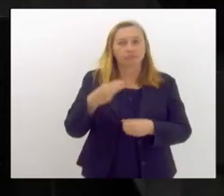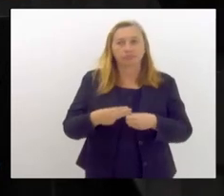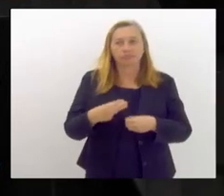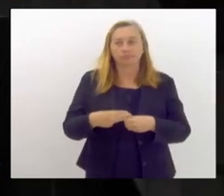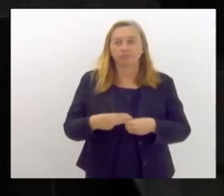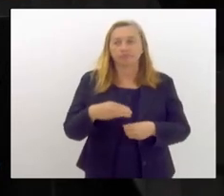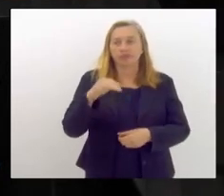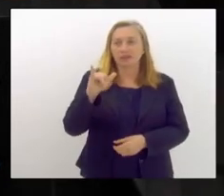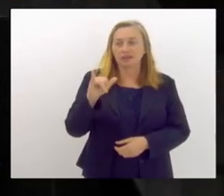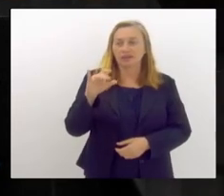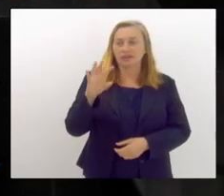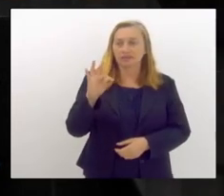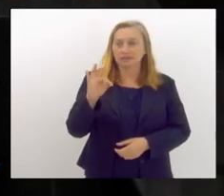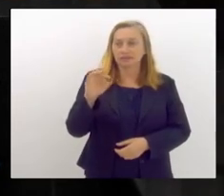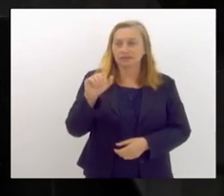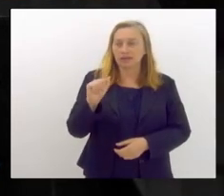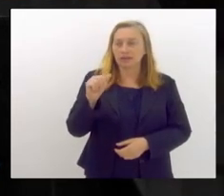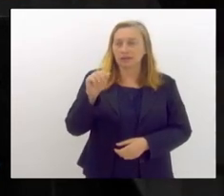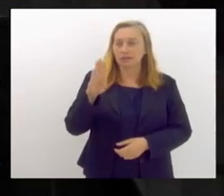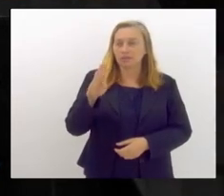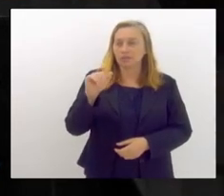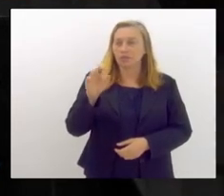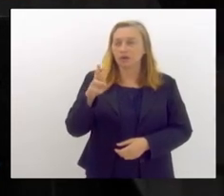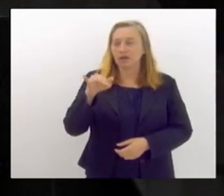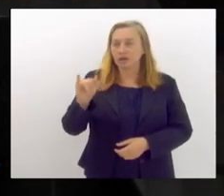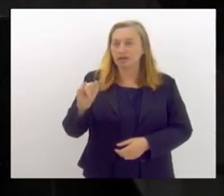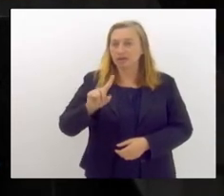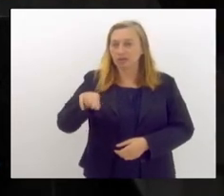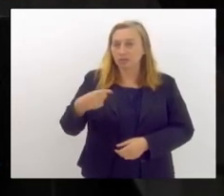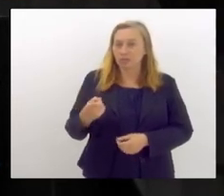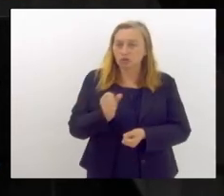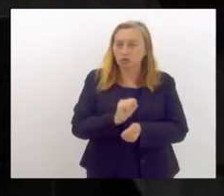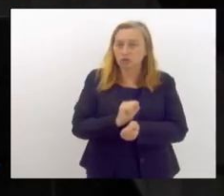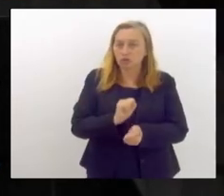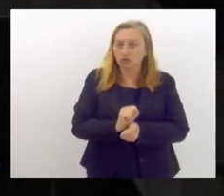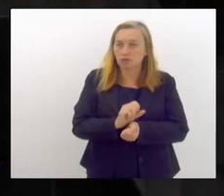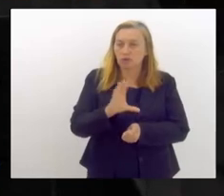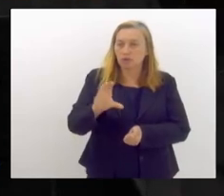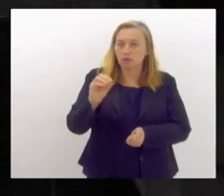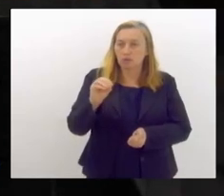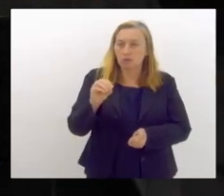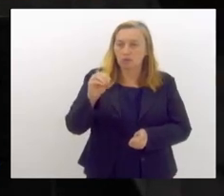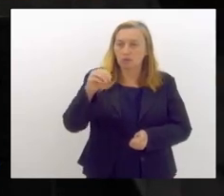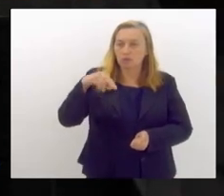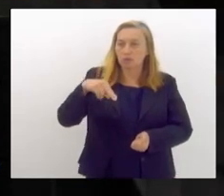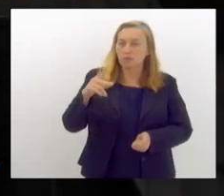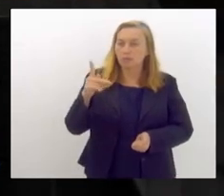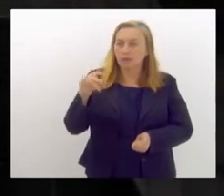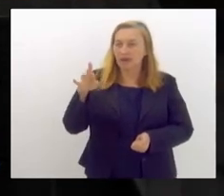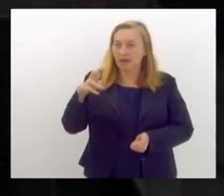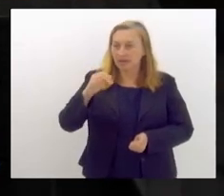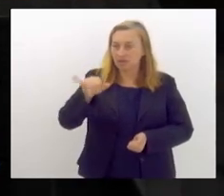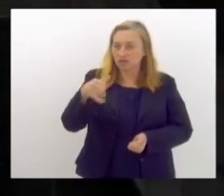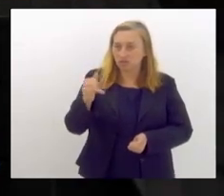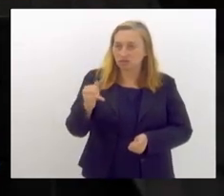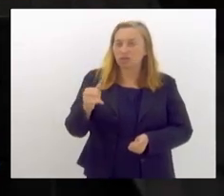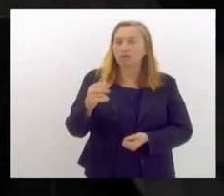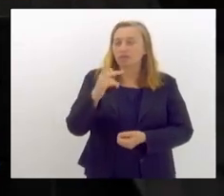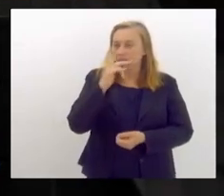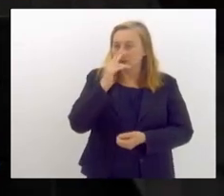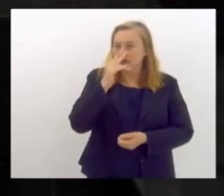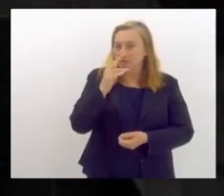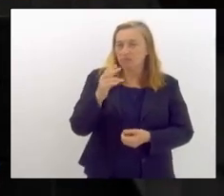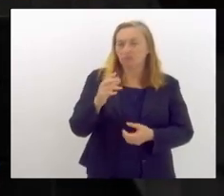de Itaboraí, porque depois da paralisação do Comperge, ficou como fosse uma cidade